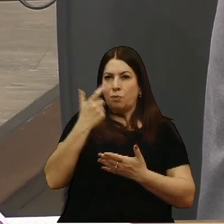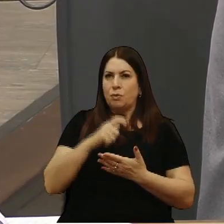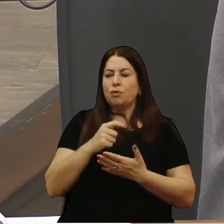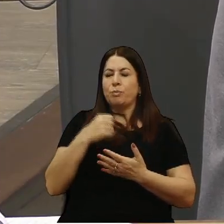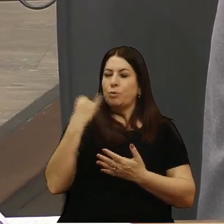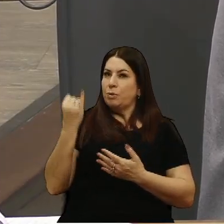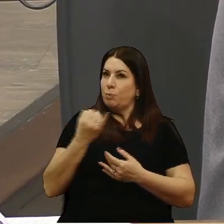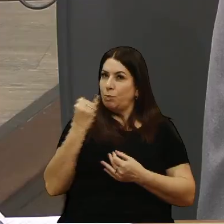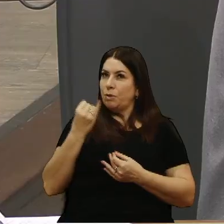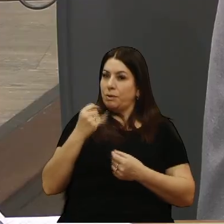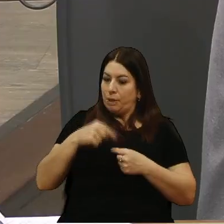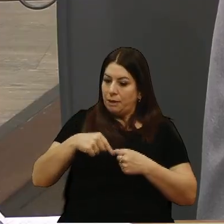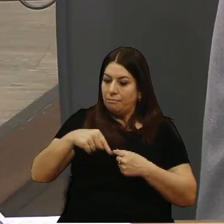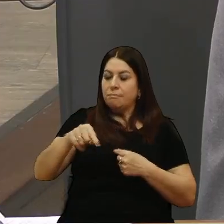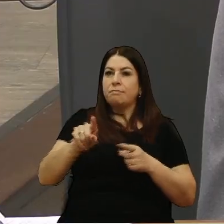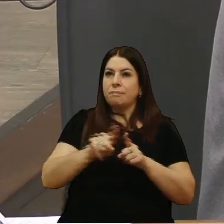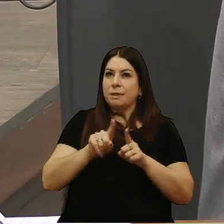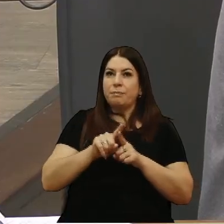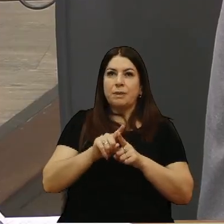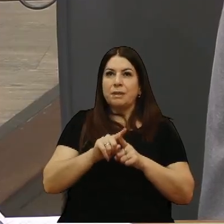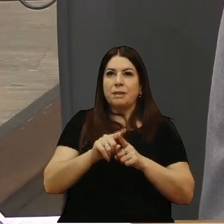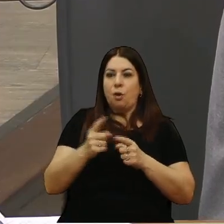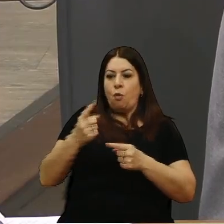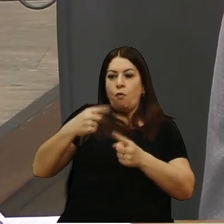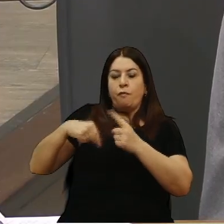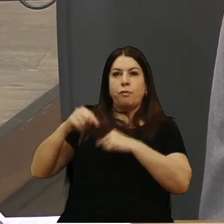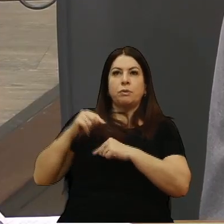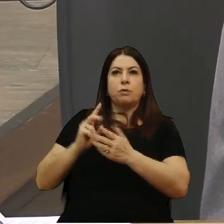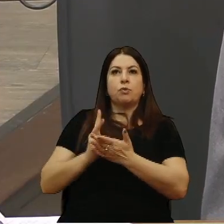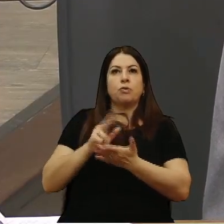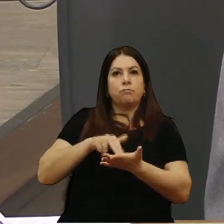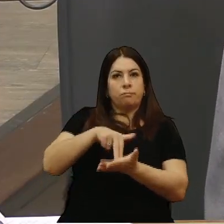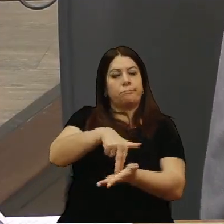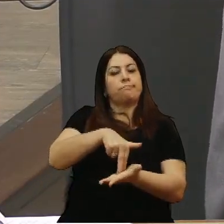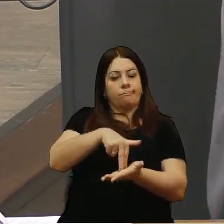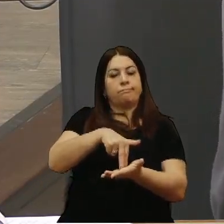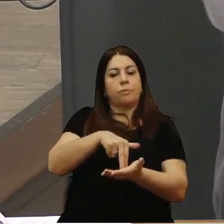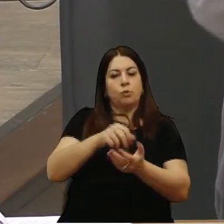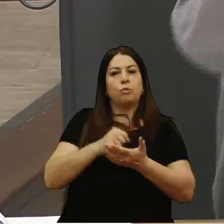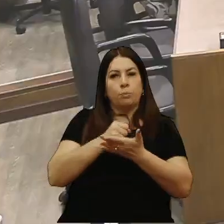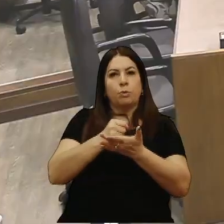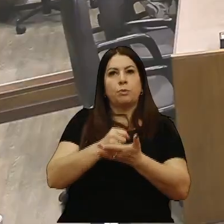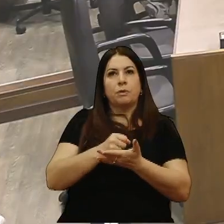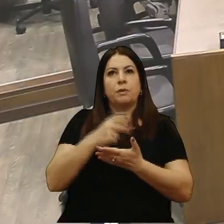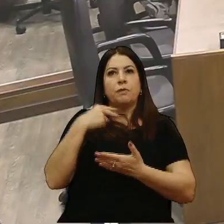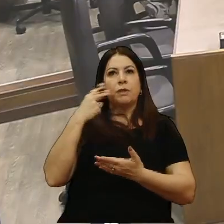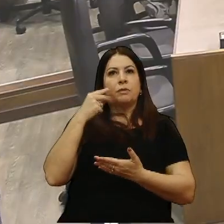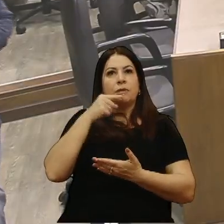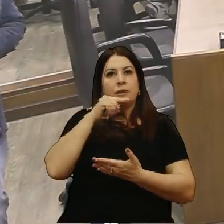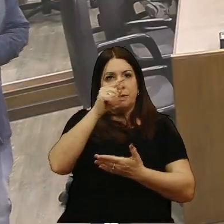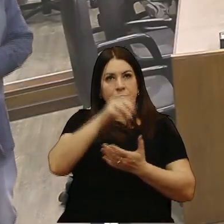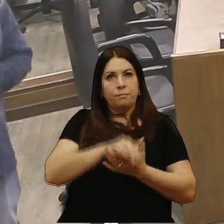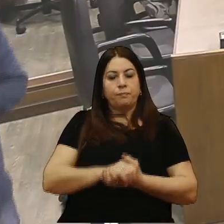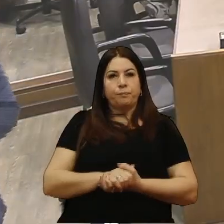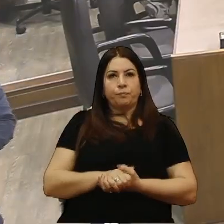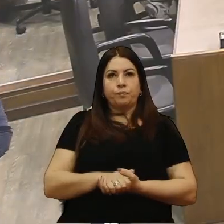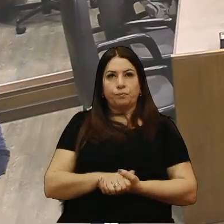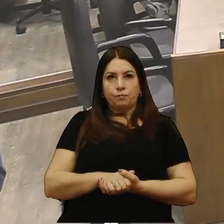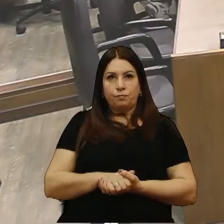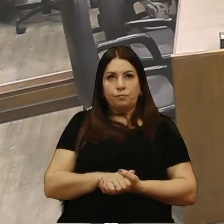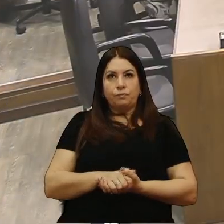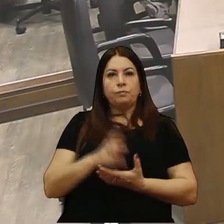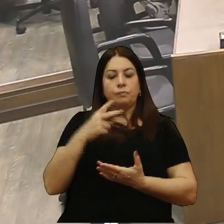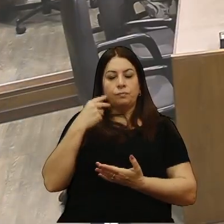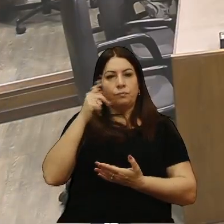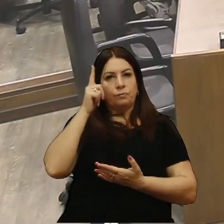ponto importante para daqui para frente a gente não recuar e seguir firme. Conte com o nosso apoio. Vereador Daniel. Vereador Caleb.